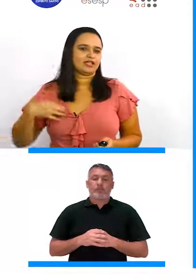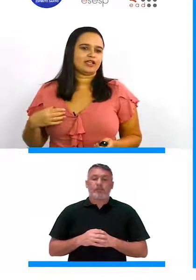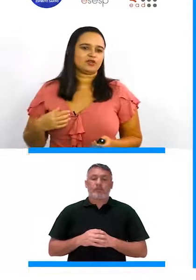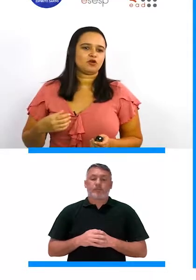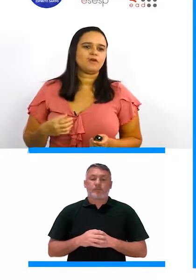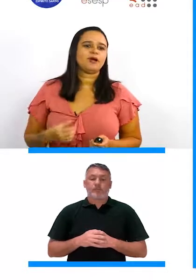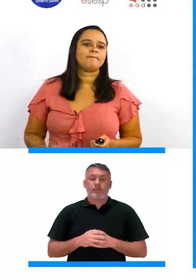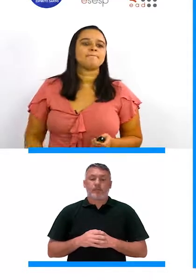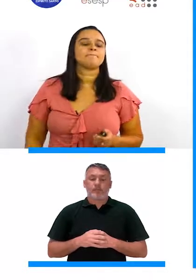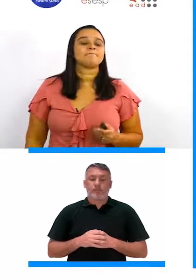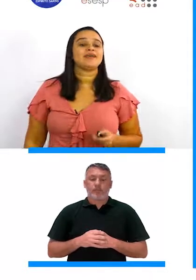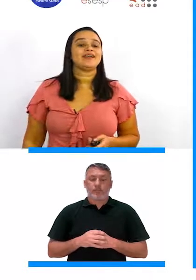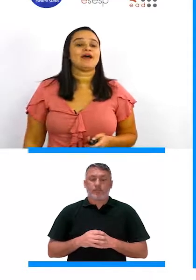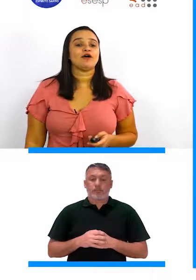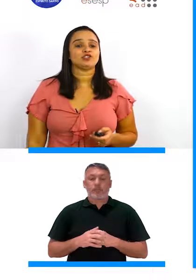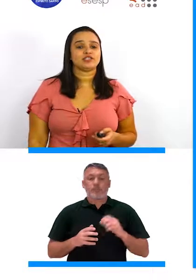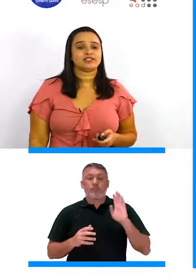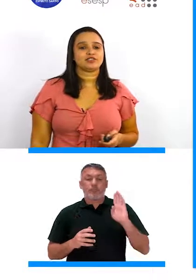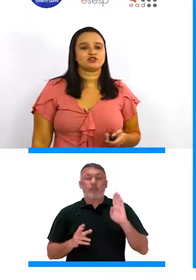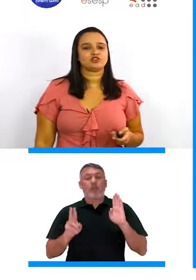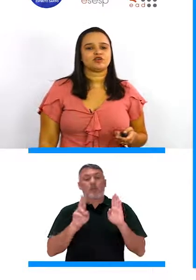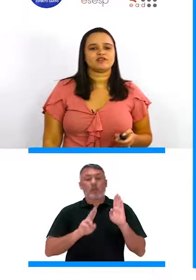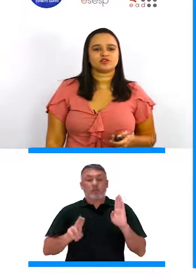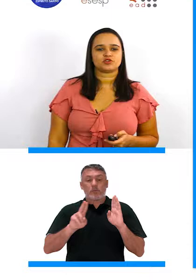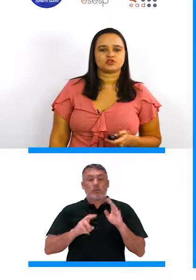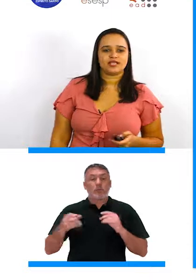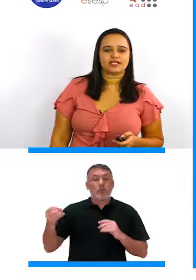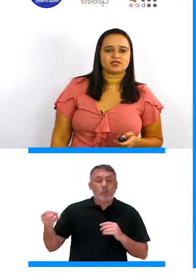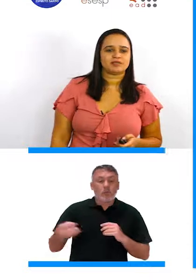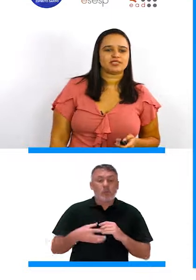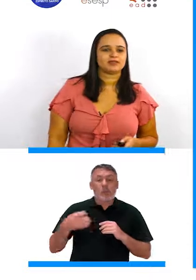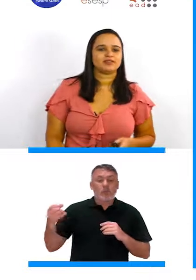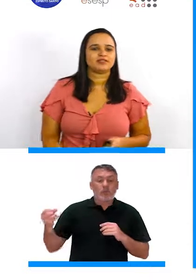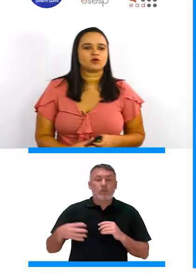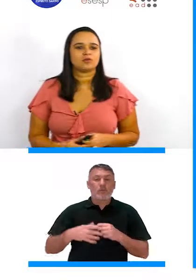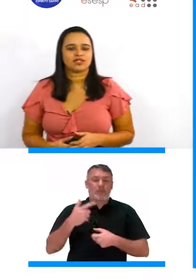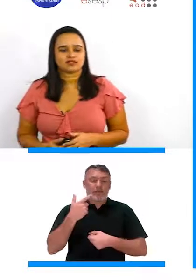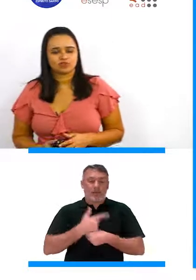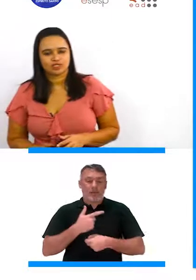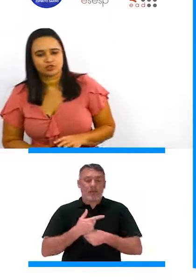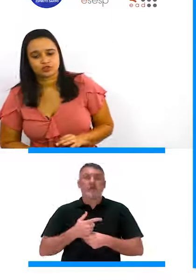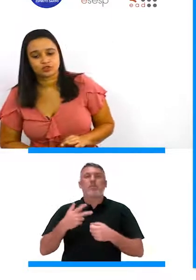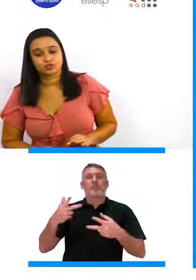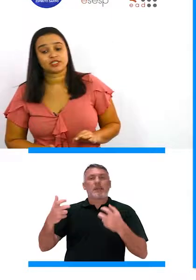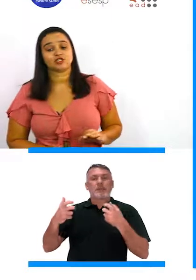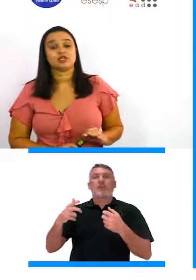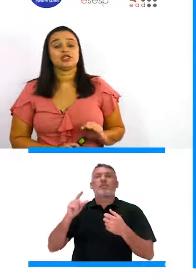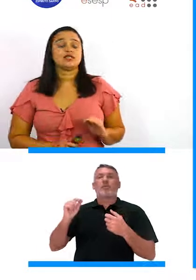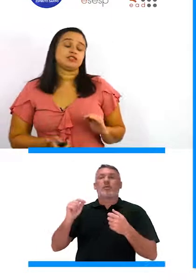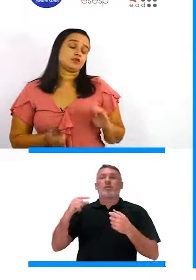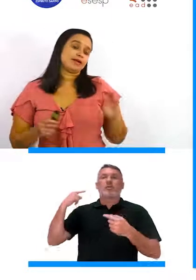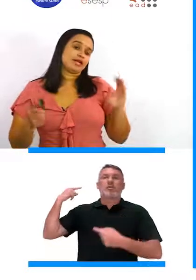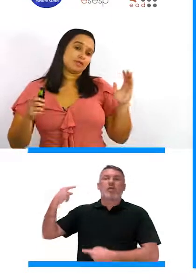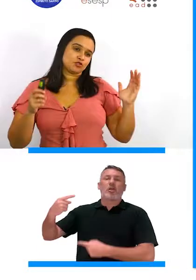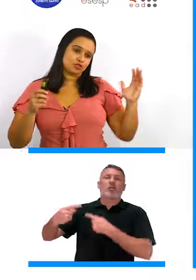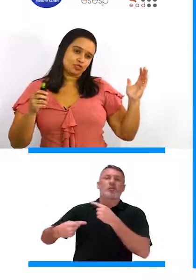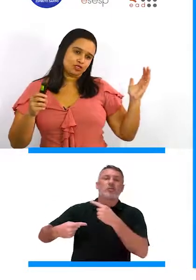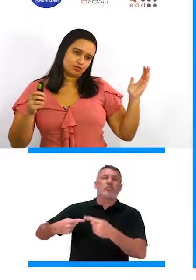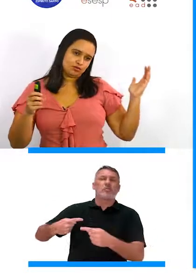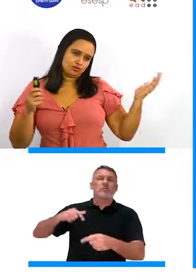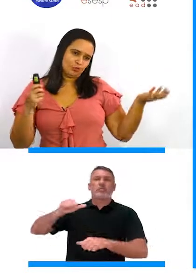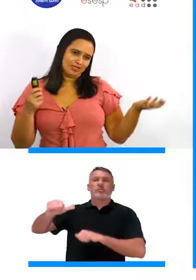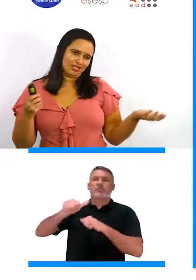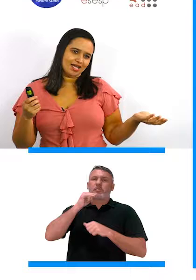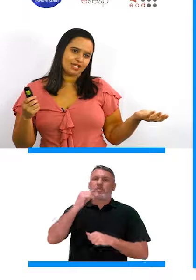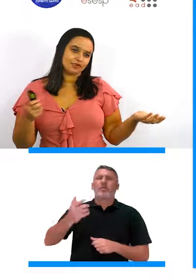que ele retoma? B. A utilização de inovações no léxico é percebido na comparação de gerações. Ou seja, se eu pegar